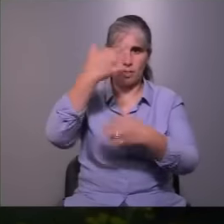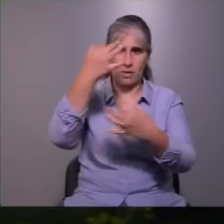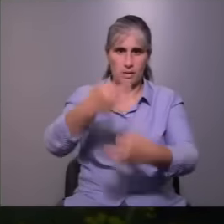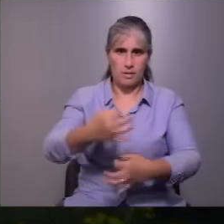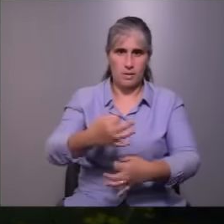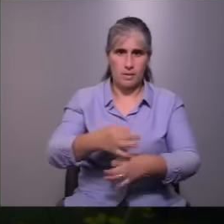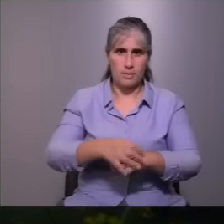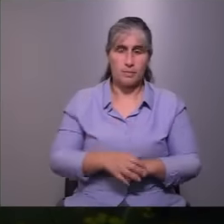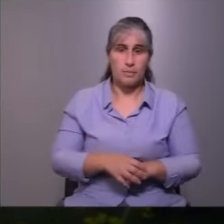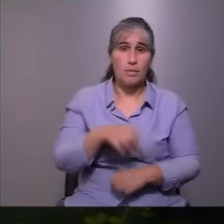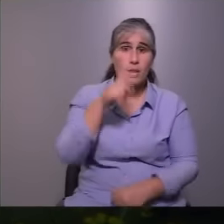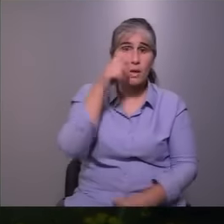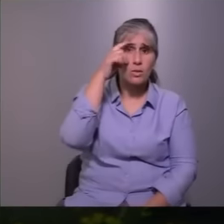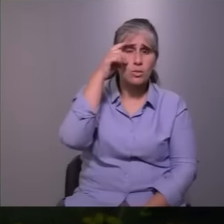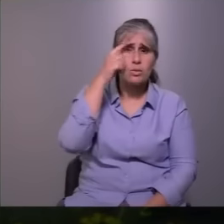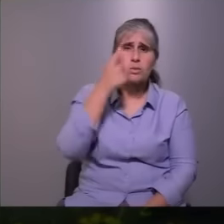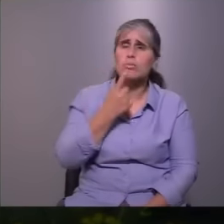todos acreditem."